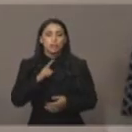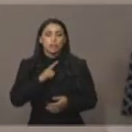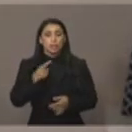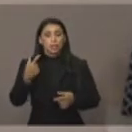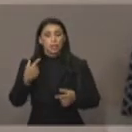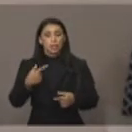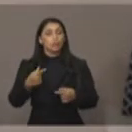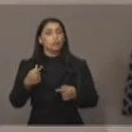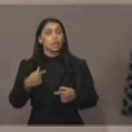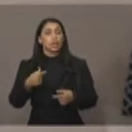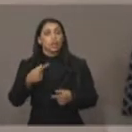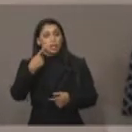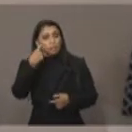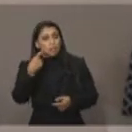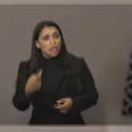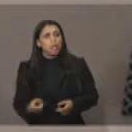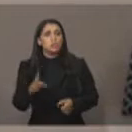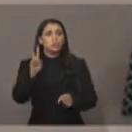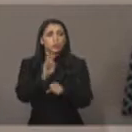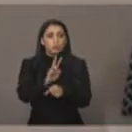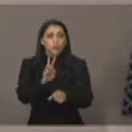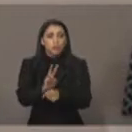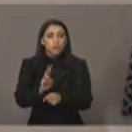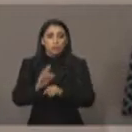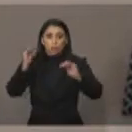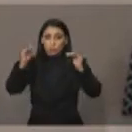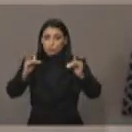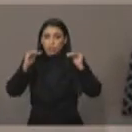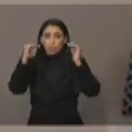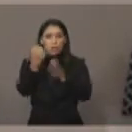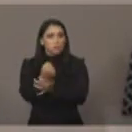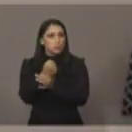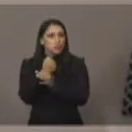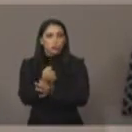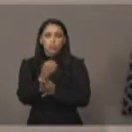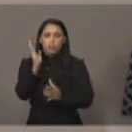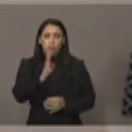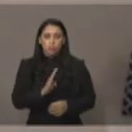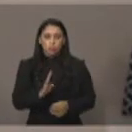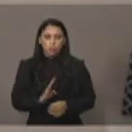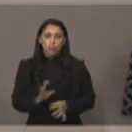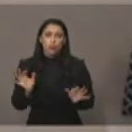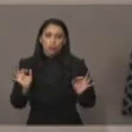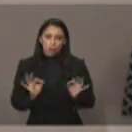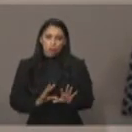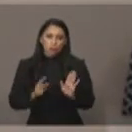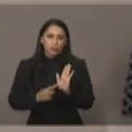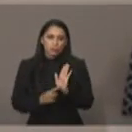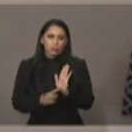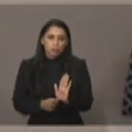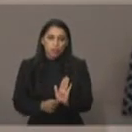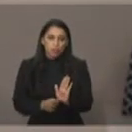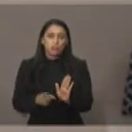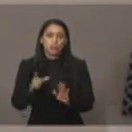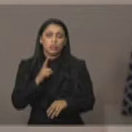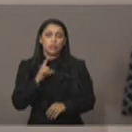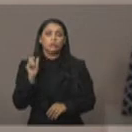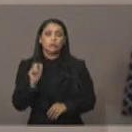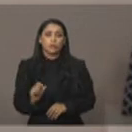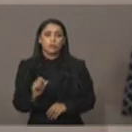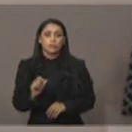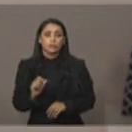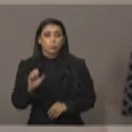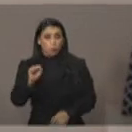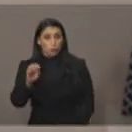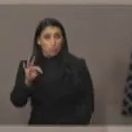debate, interesses públicos de proteção da soberania e da segurança nacional. Eu finalizo, excelência, salientando que recentemente esse